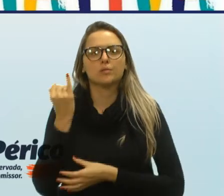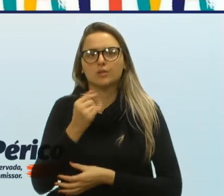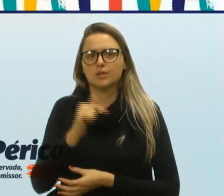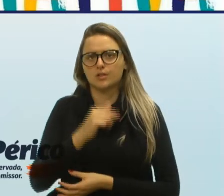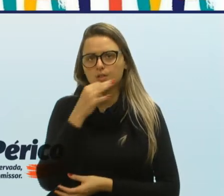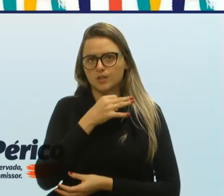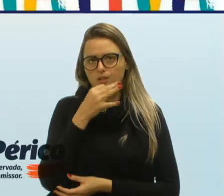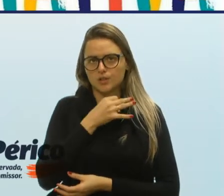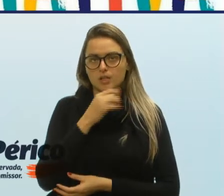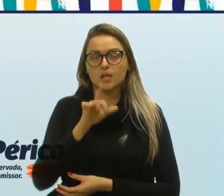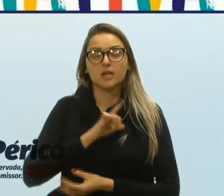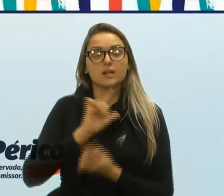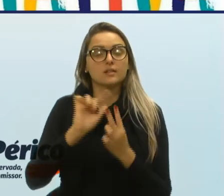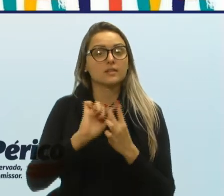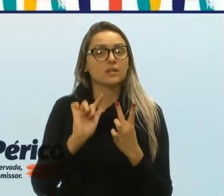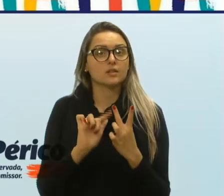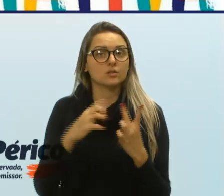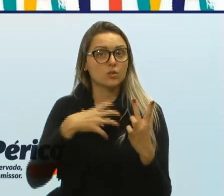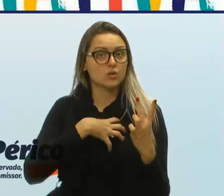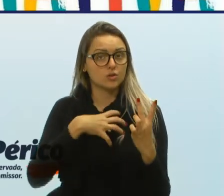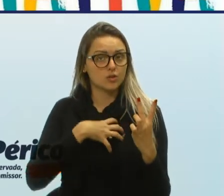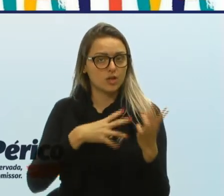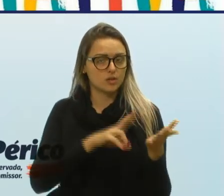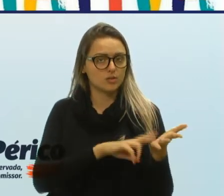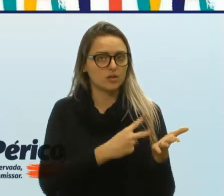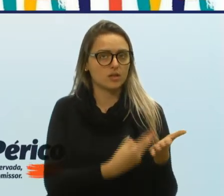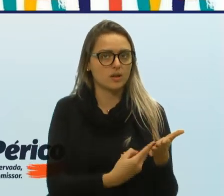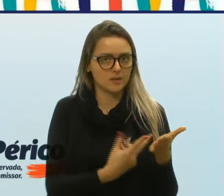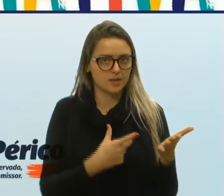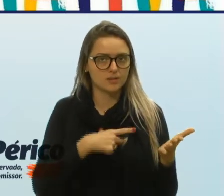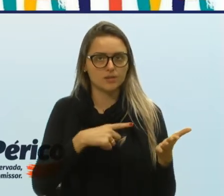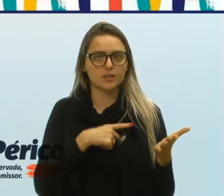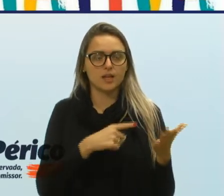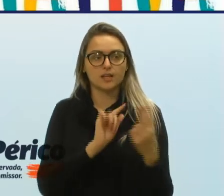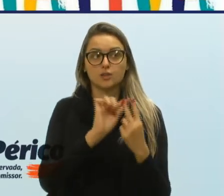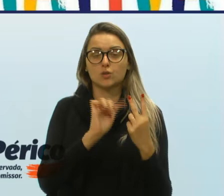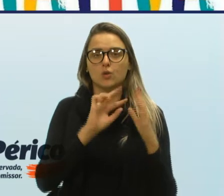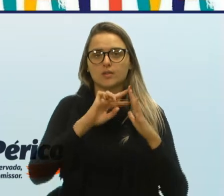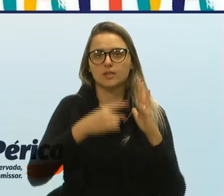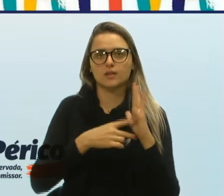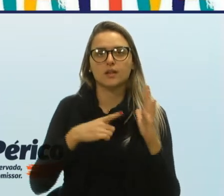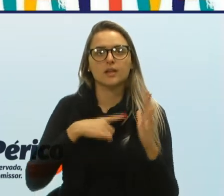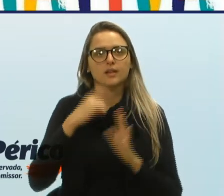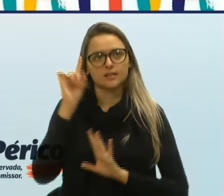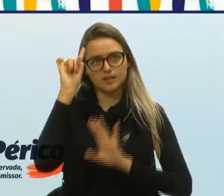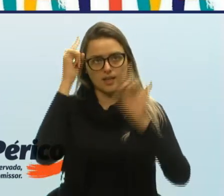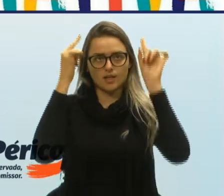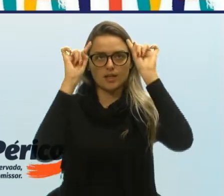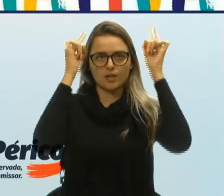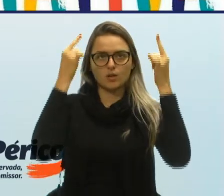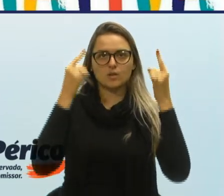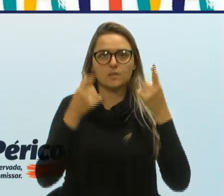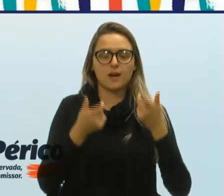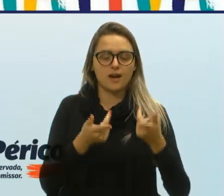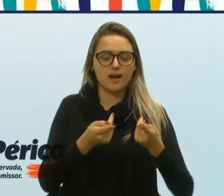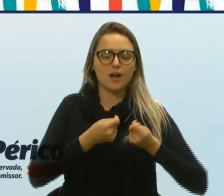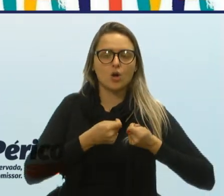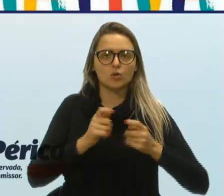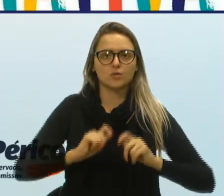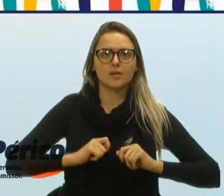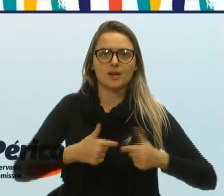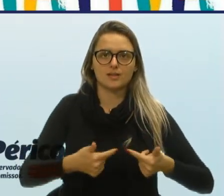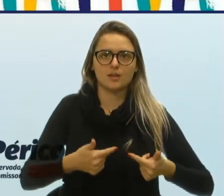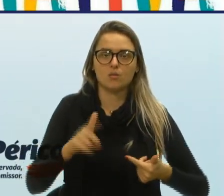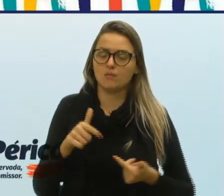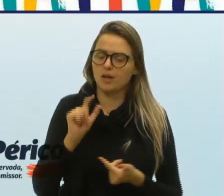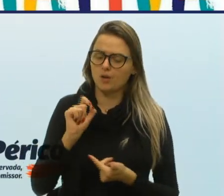formas. Há duas interpretações. Existe uma interpretação de que existe criatividade para economizar as ações. Isso que nós estamos